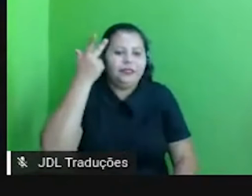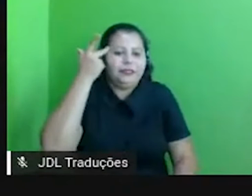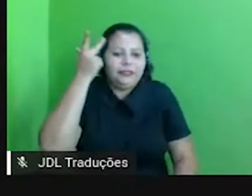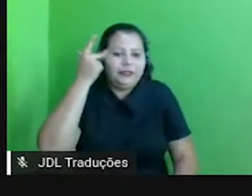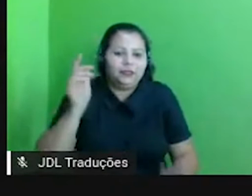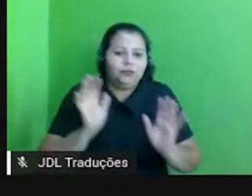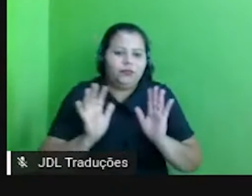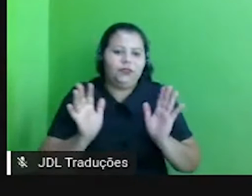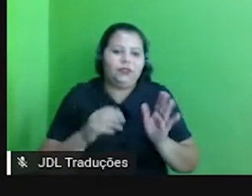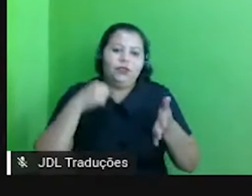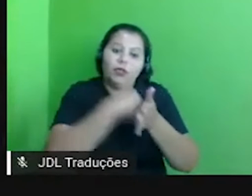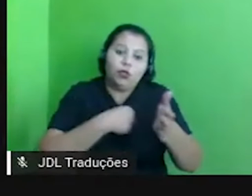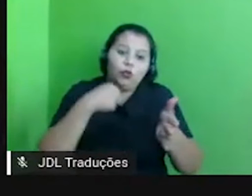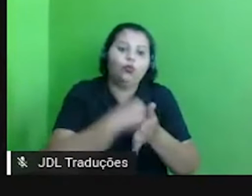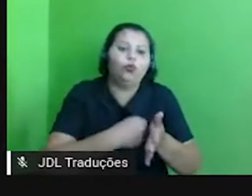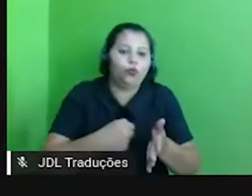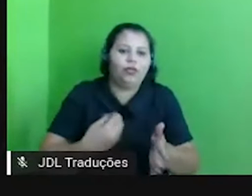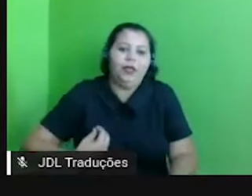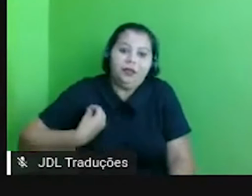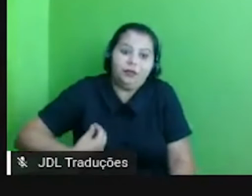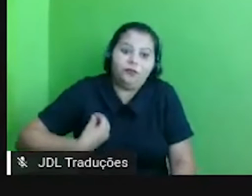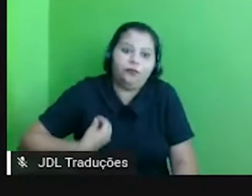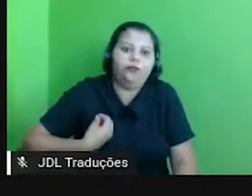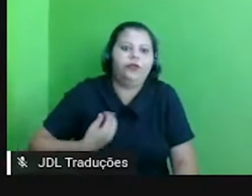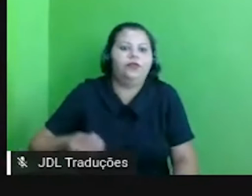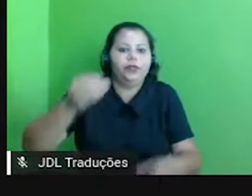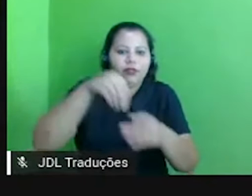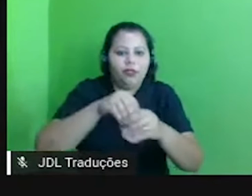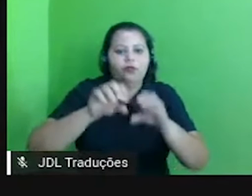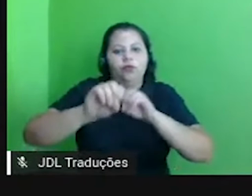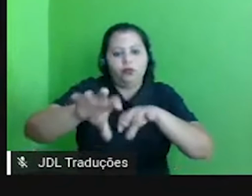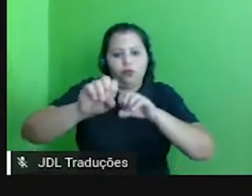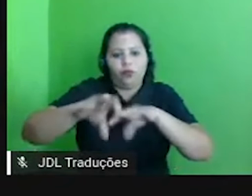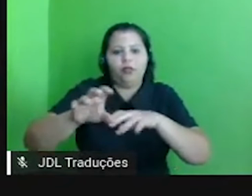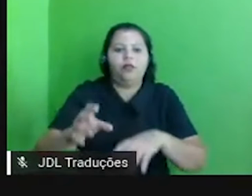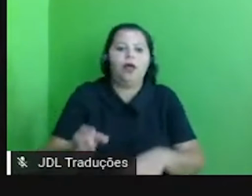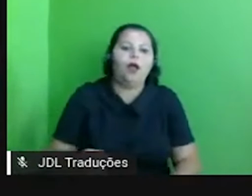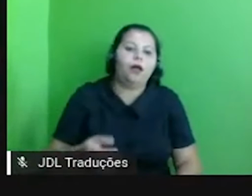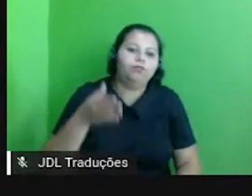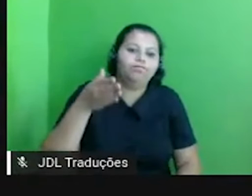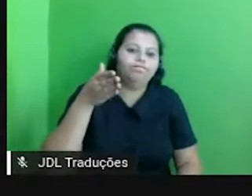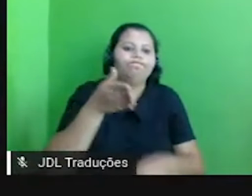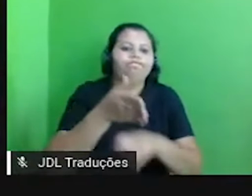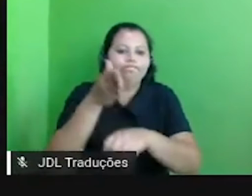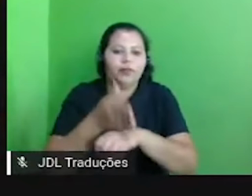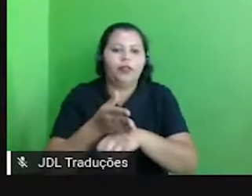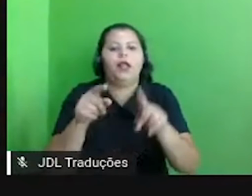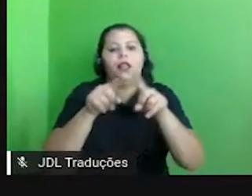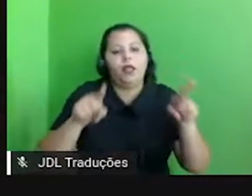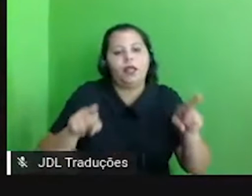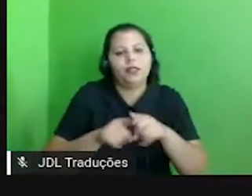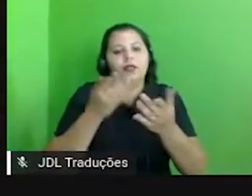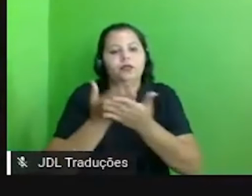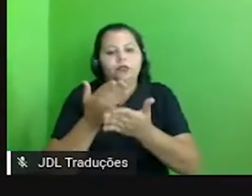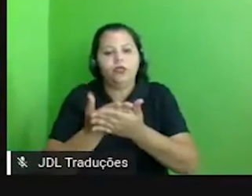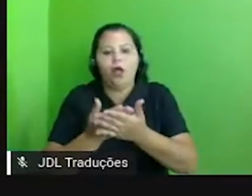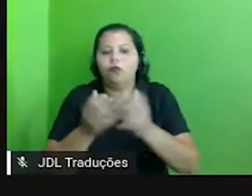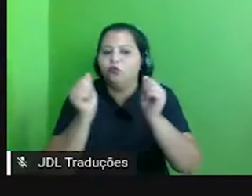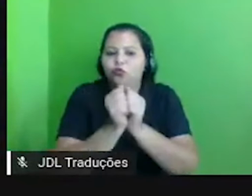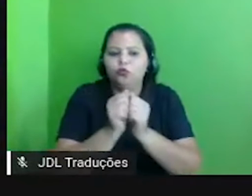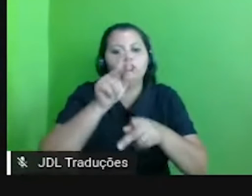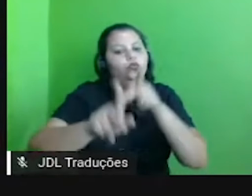quem luta por isso é quem tá na linha de frente da educação que é quem tá com a sala de aula quem tá com o público da educação